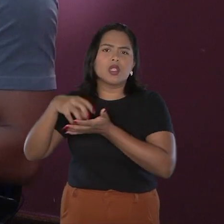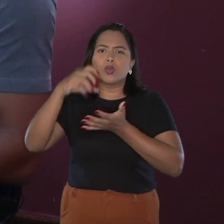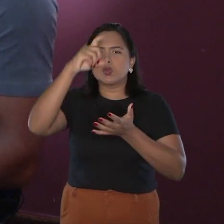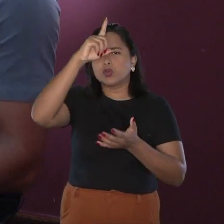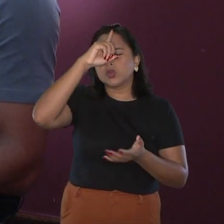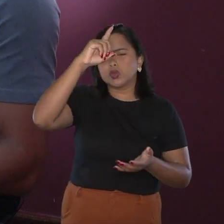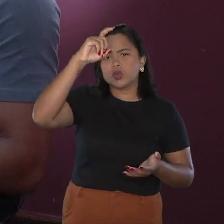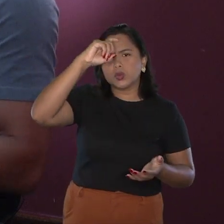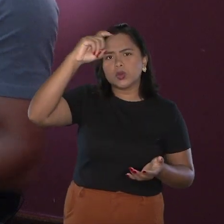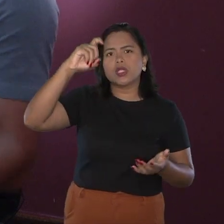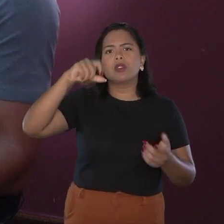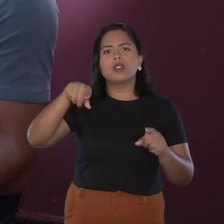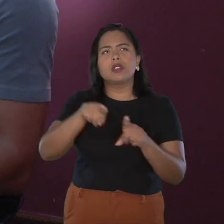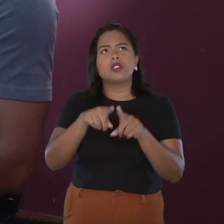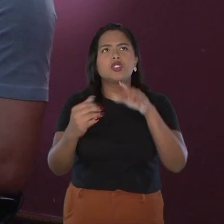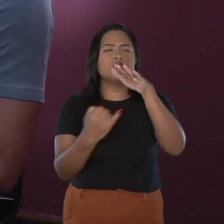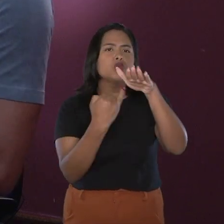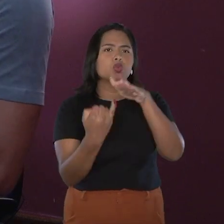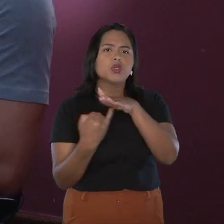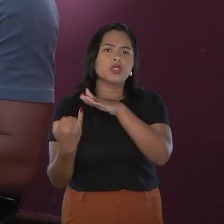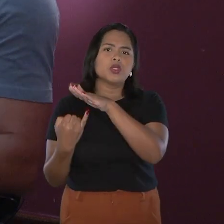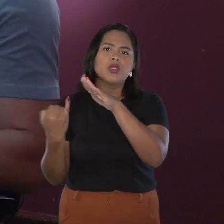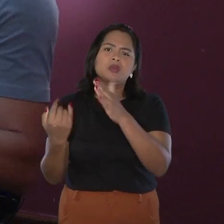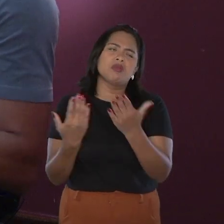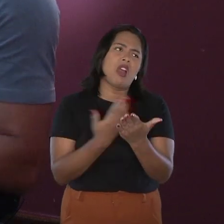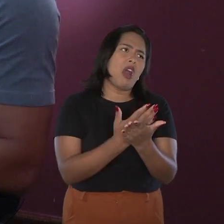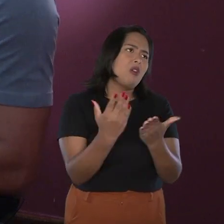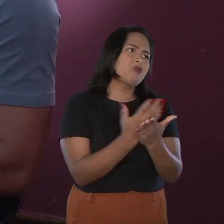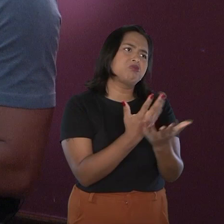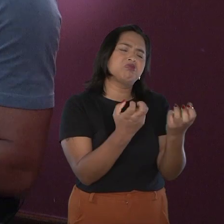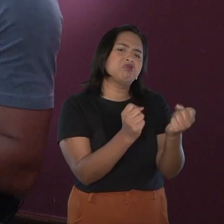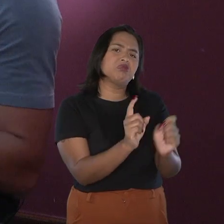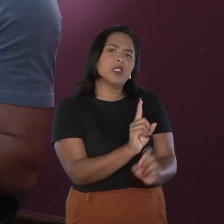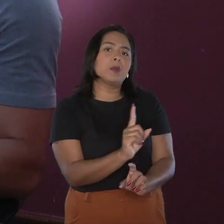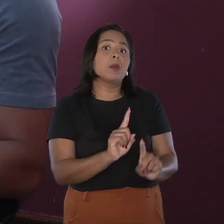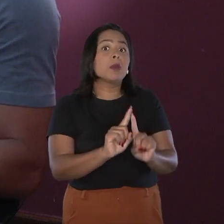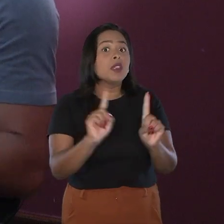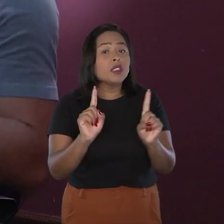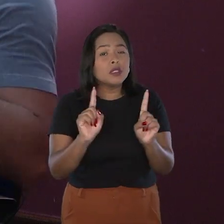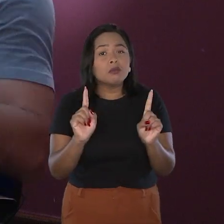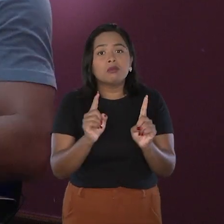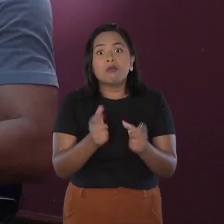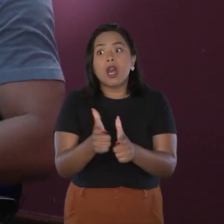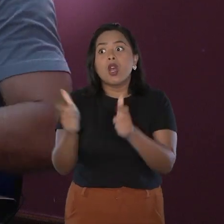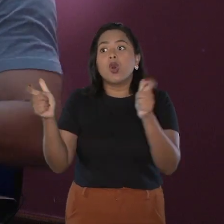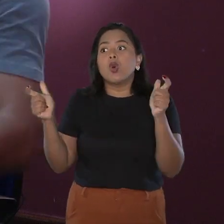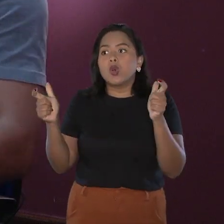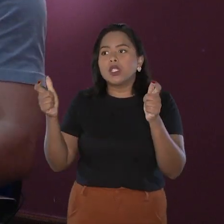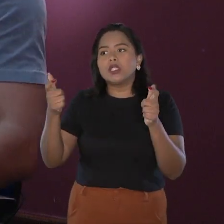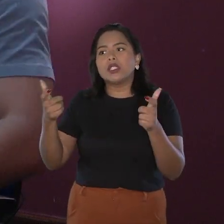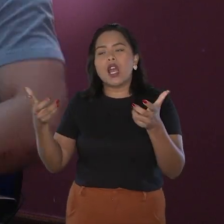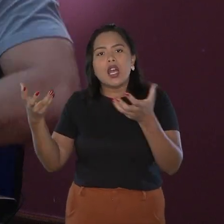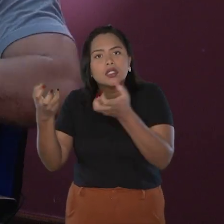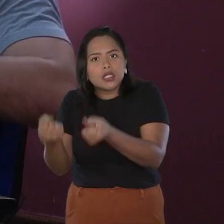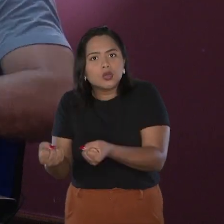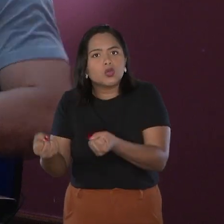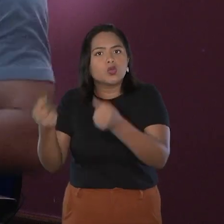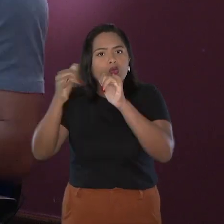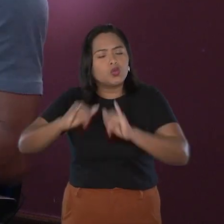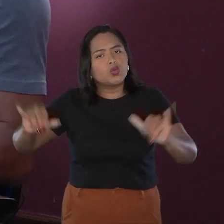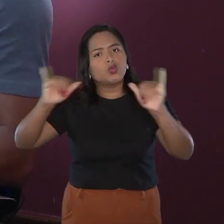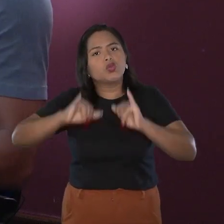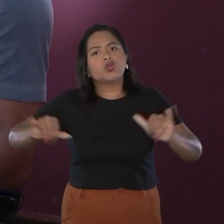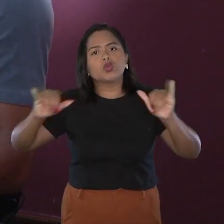com algumas exceções que não quiseram participar por motivos específicos mas todas abraçaram divulgaram sabe